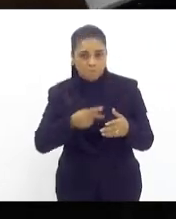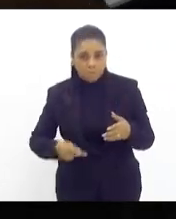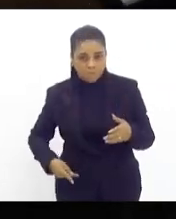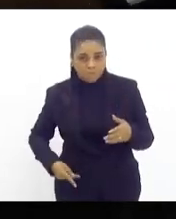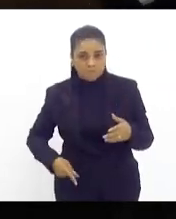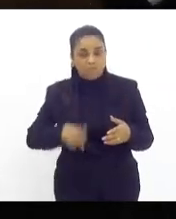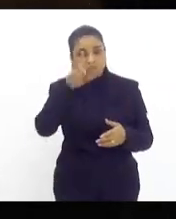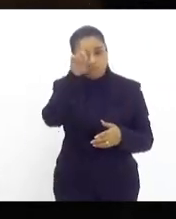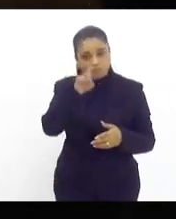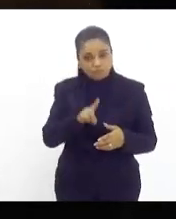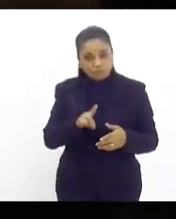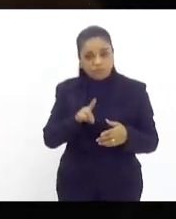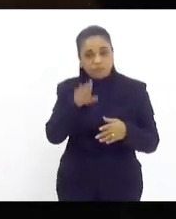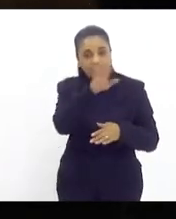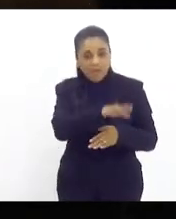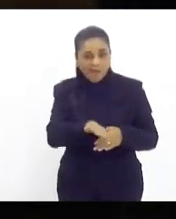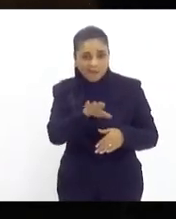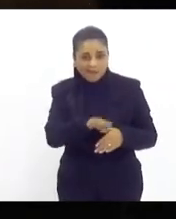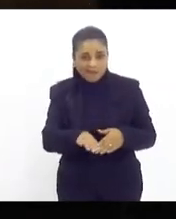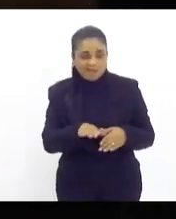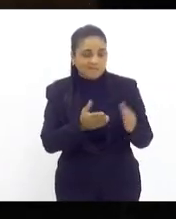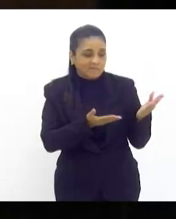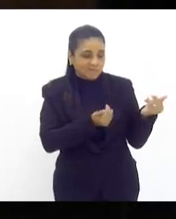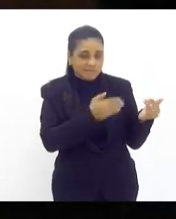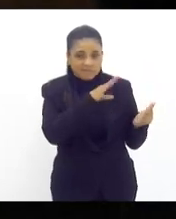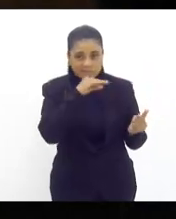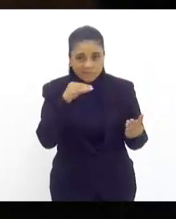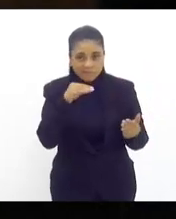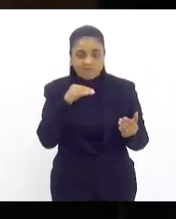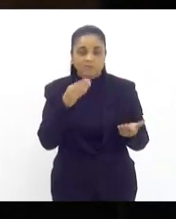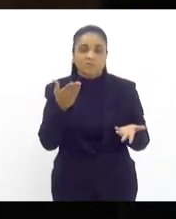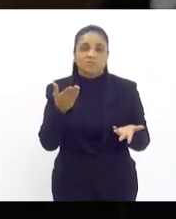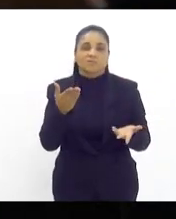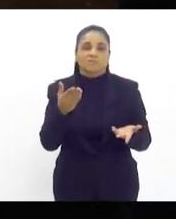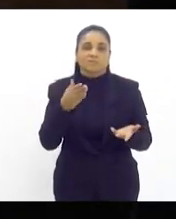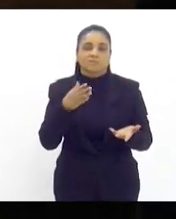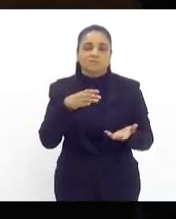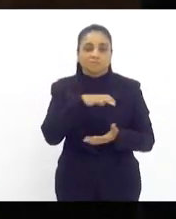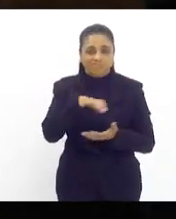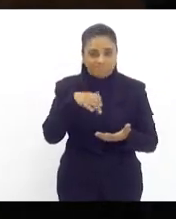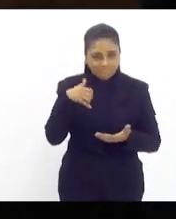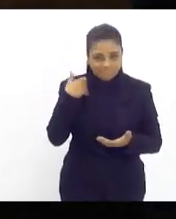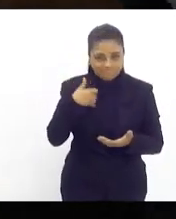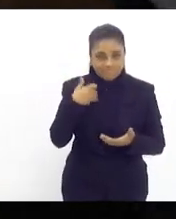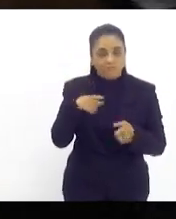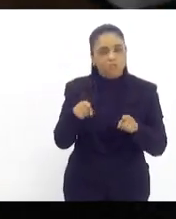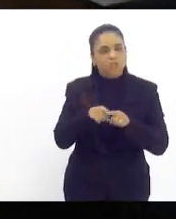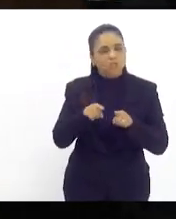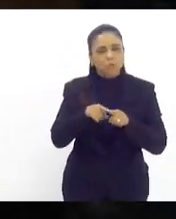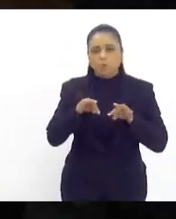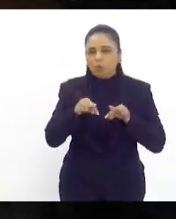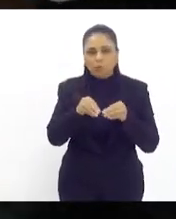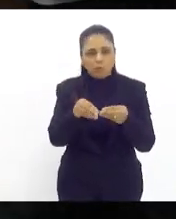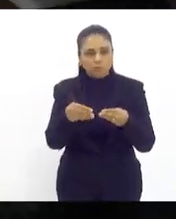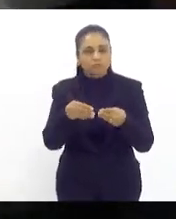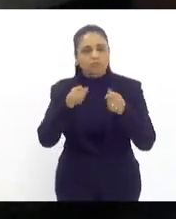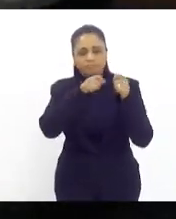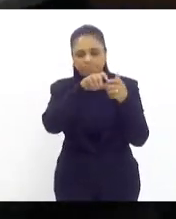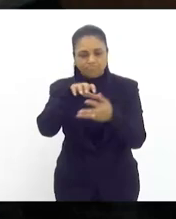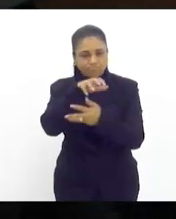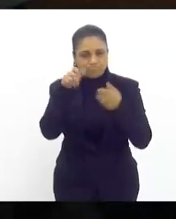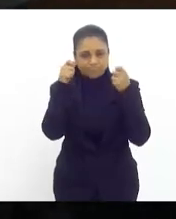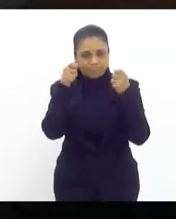Criança e do Adolescente monumento a tia Ju e tantos companheiros que estiveram aí nessa manifestação